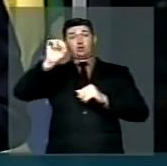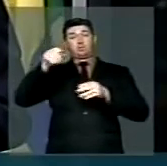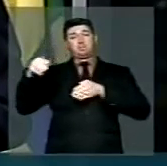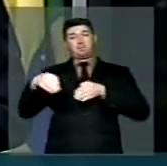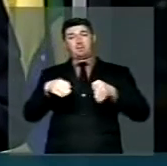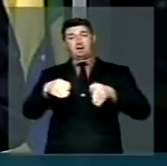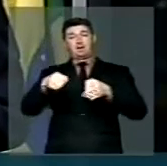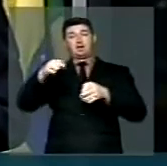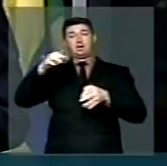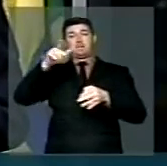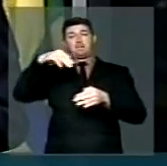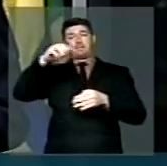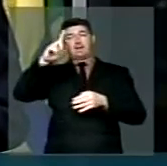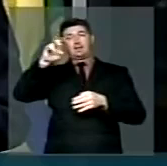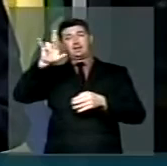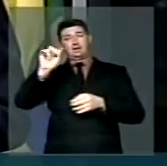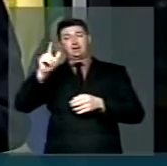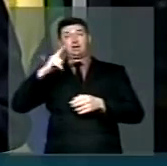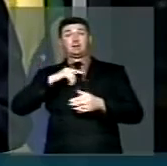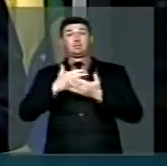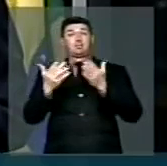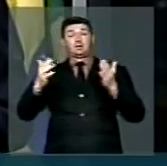que desabrigou